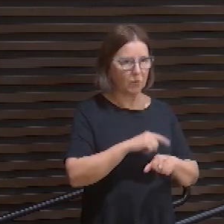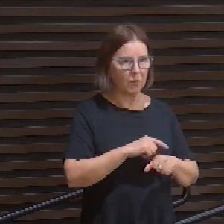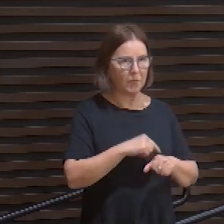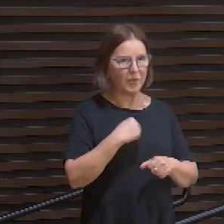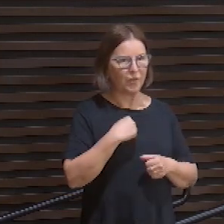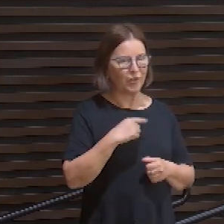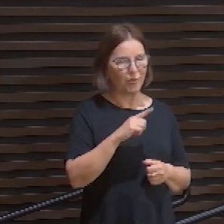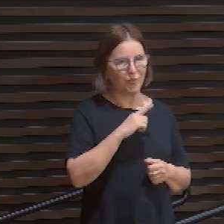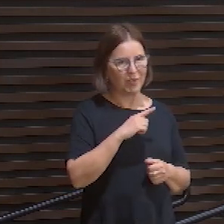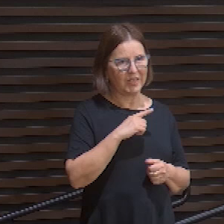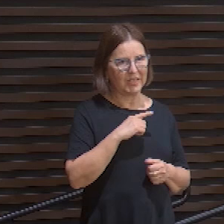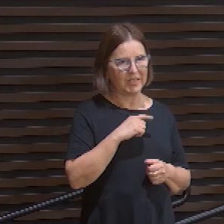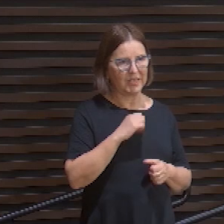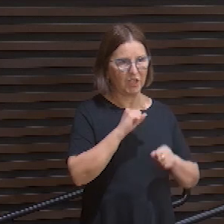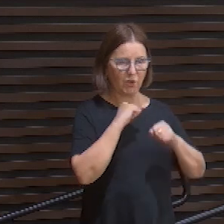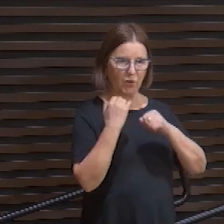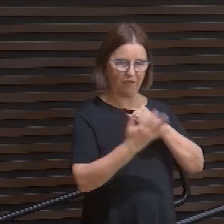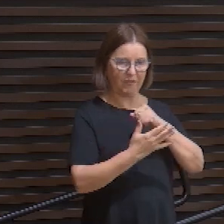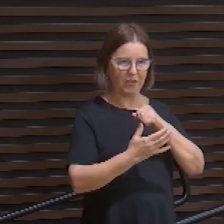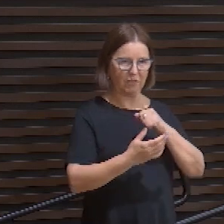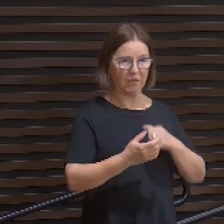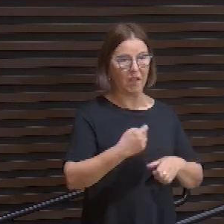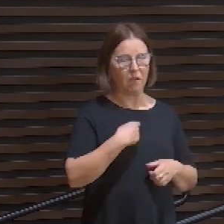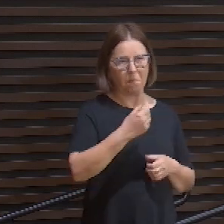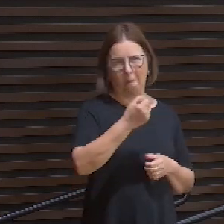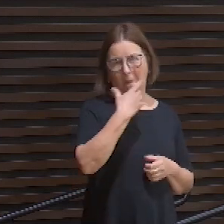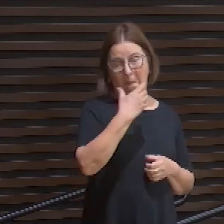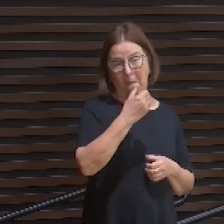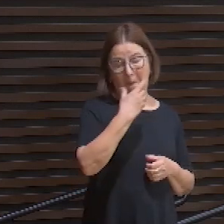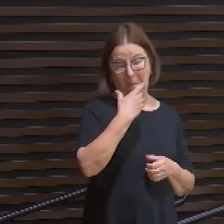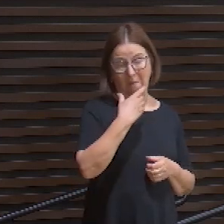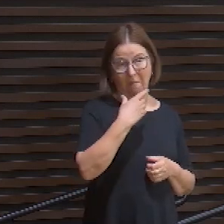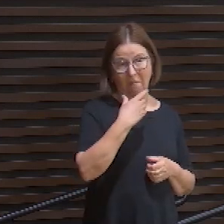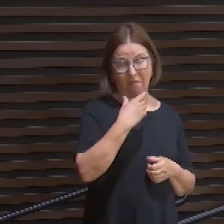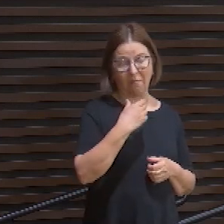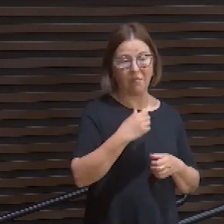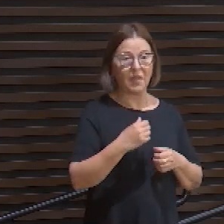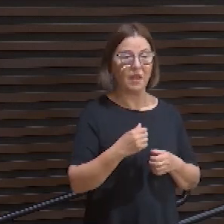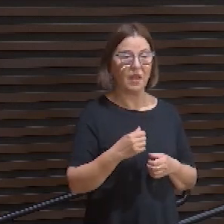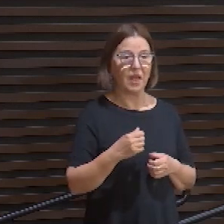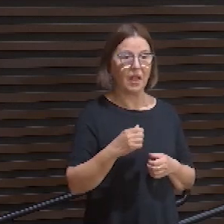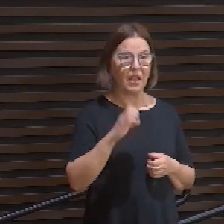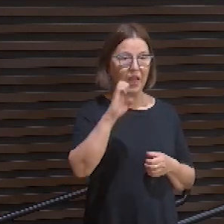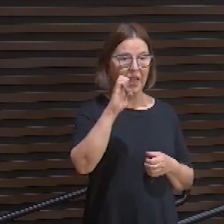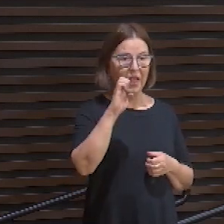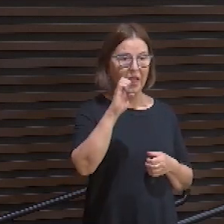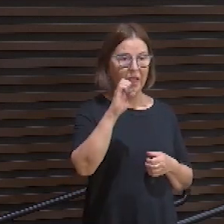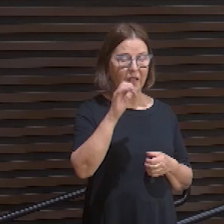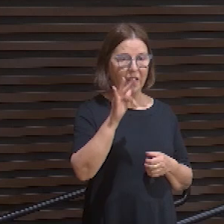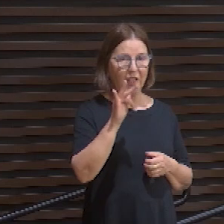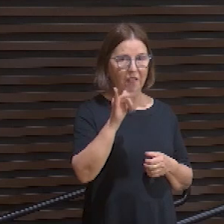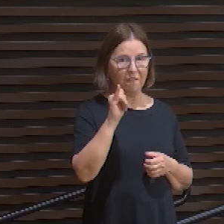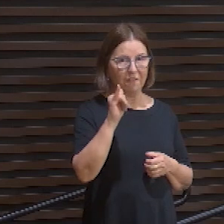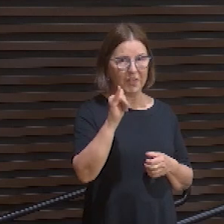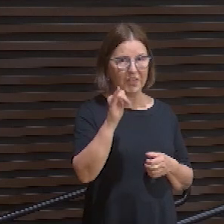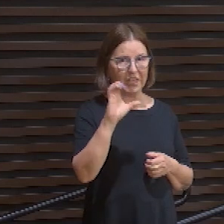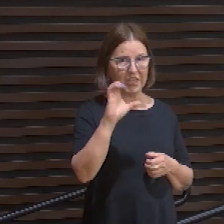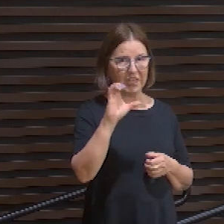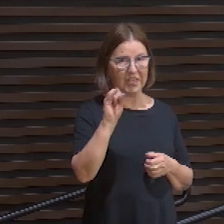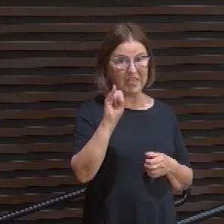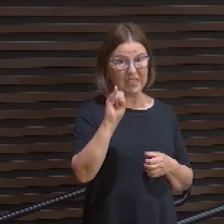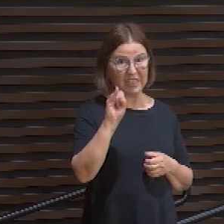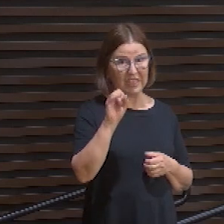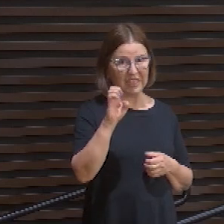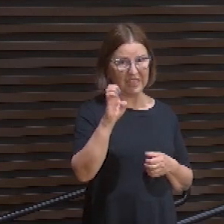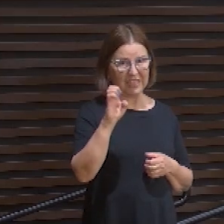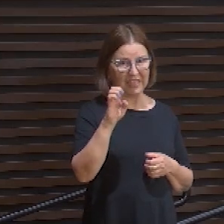antibiótico que era eficiente, mas não era... Ele era